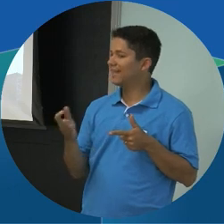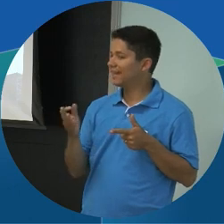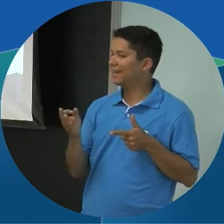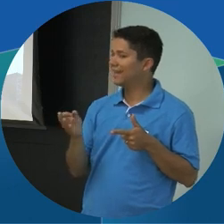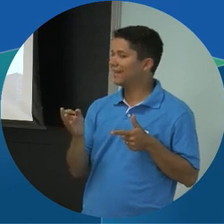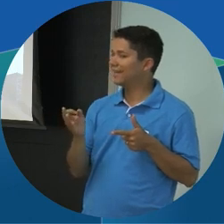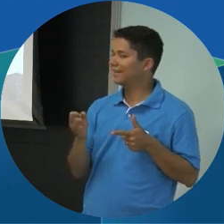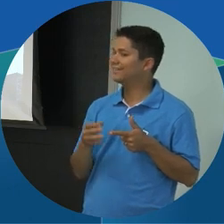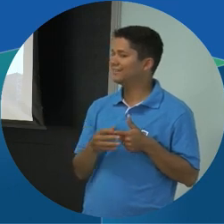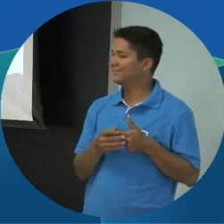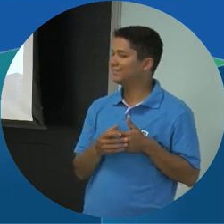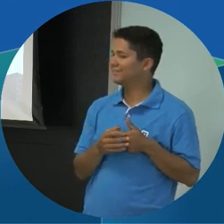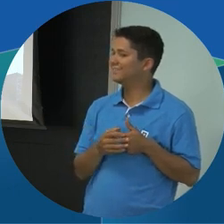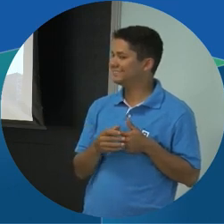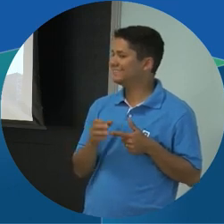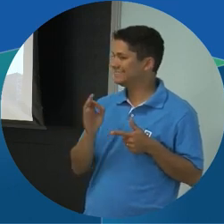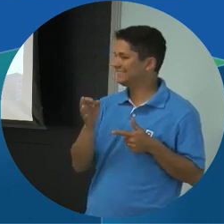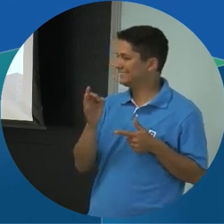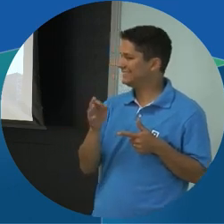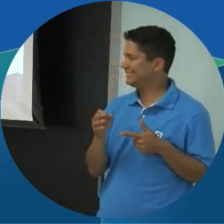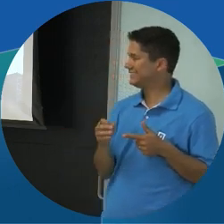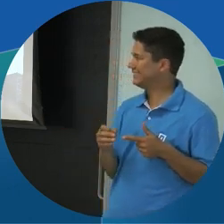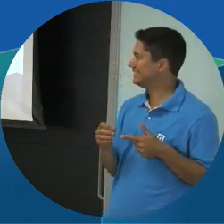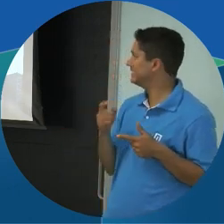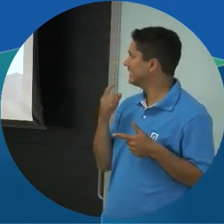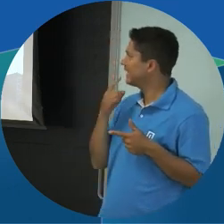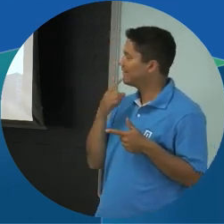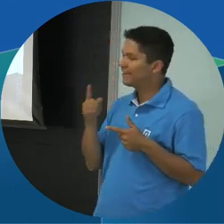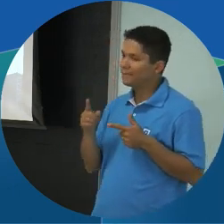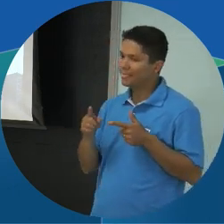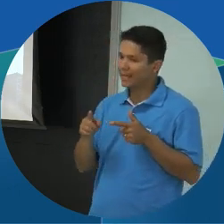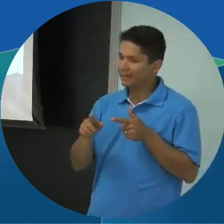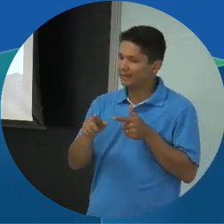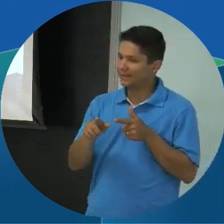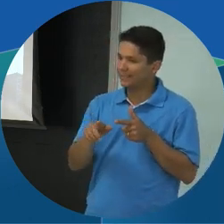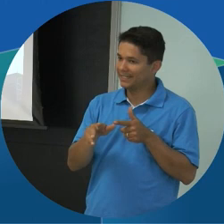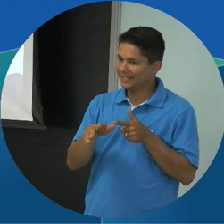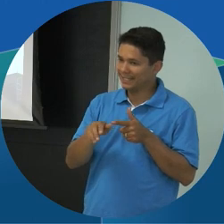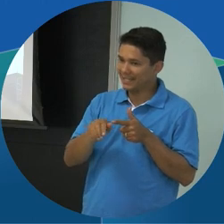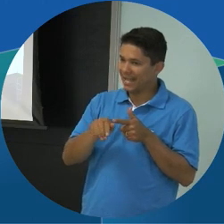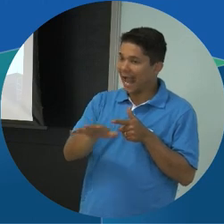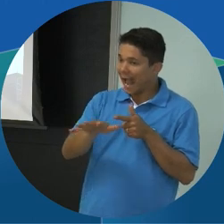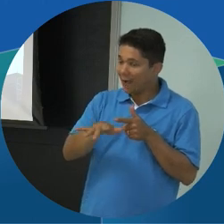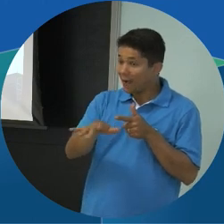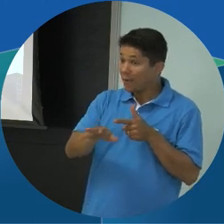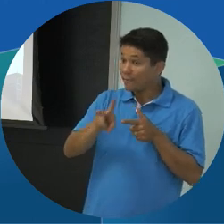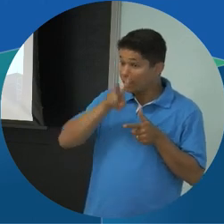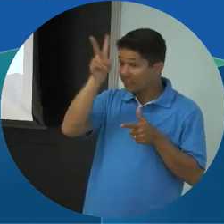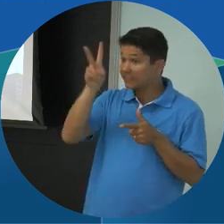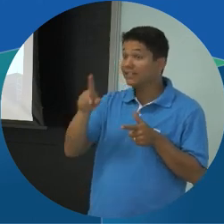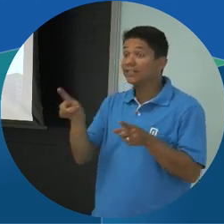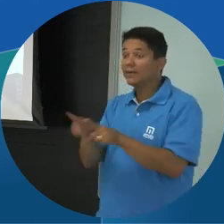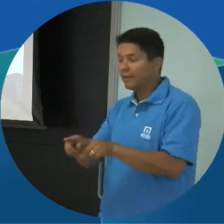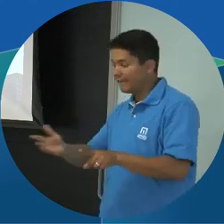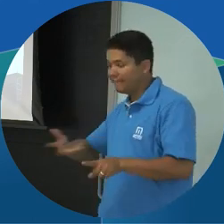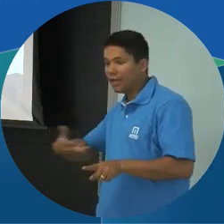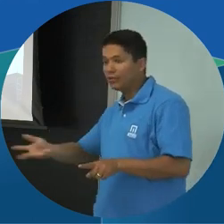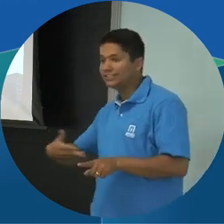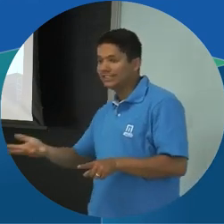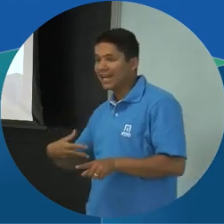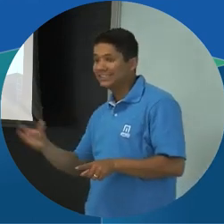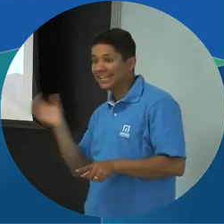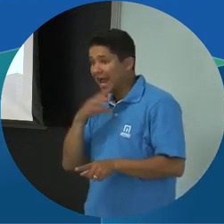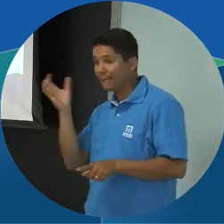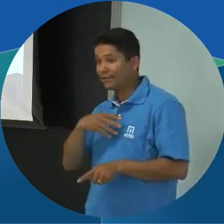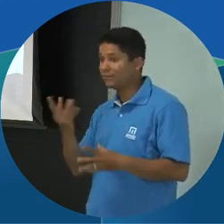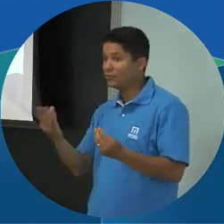também alta velocidade. Tá? Essa aqui é uma foto de um bico de jato. Tá? O fluxo do jato